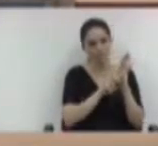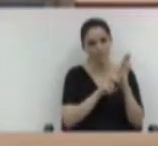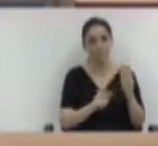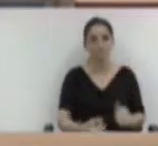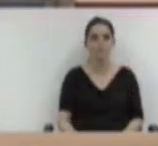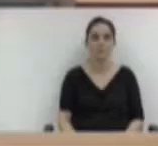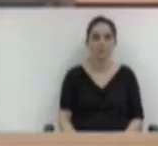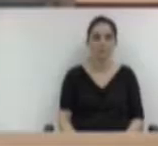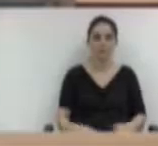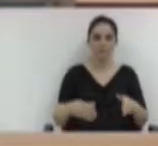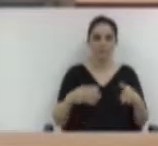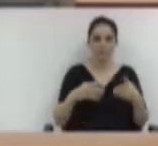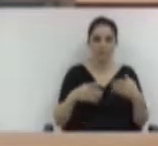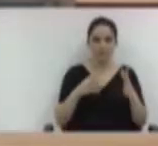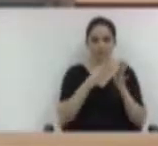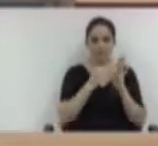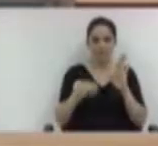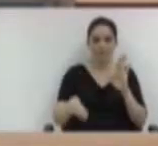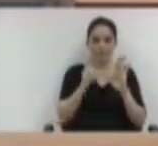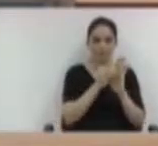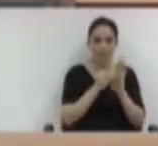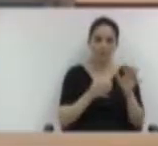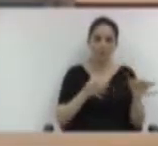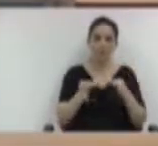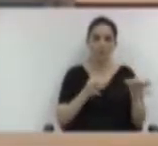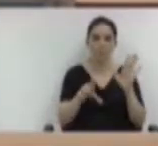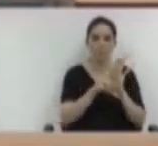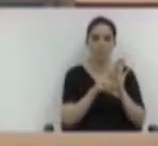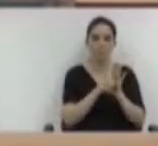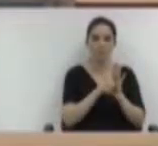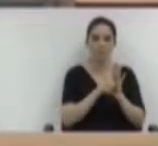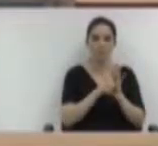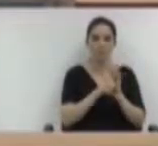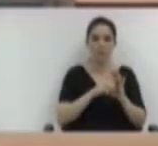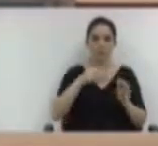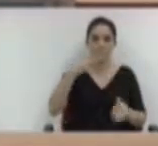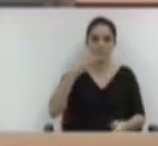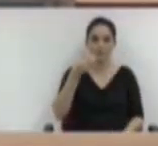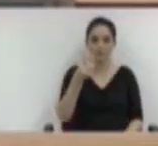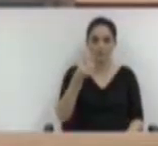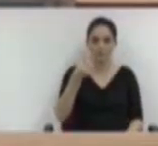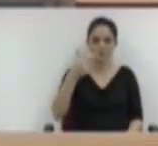Emenda número 201 ao projeto de lei número